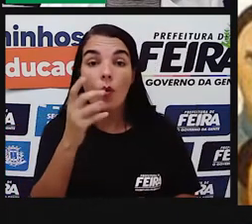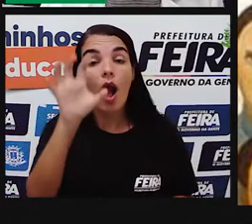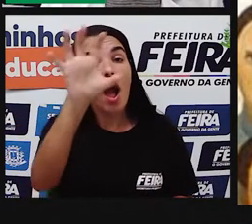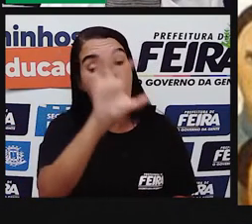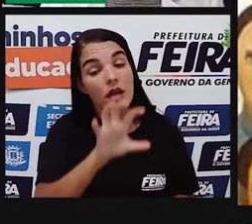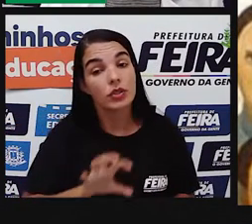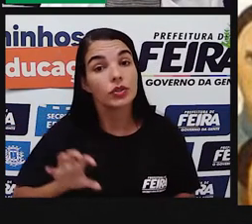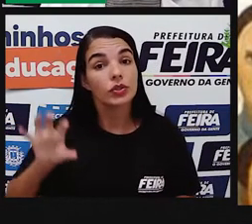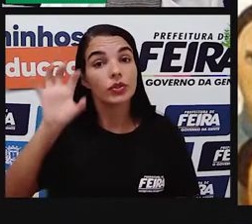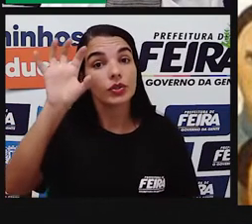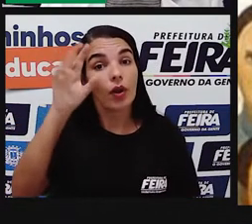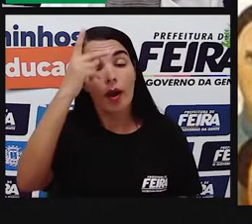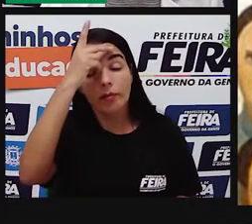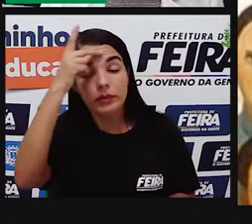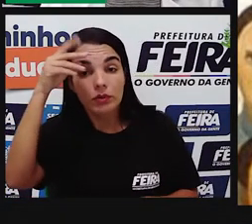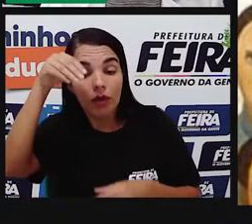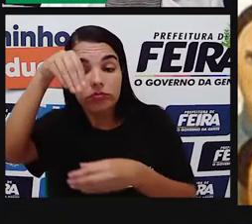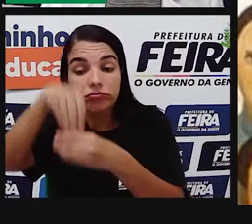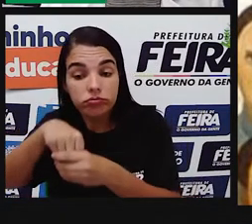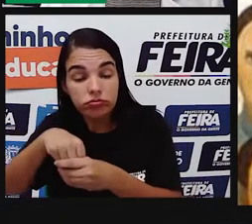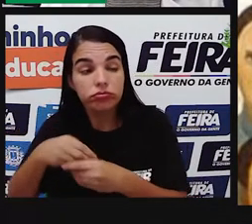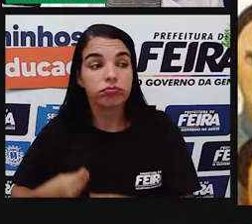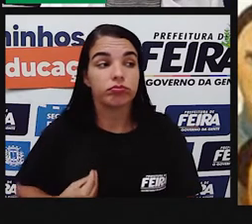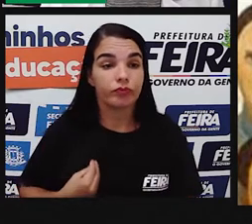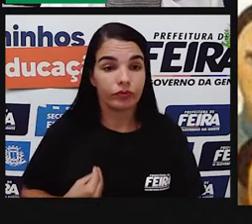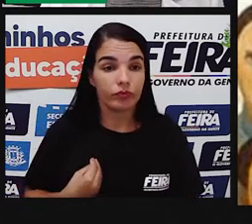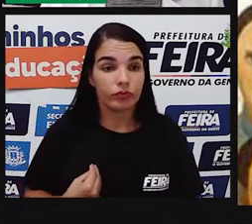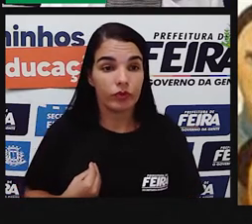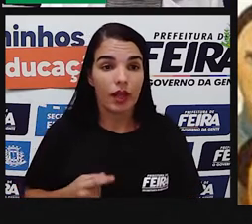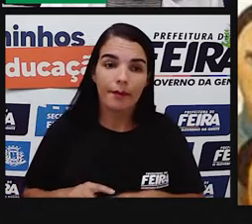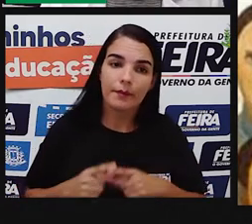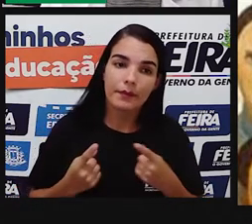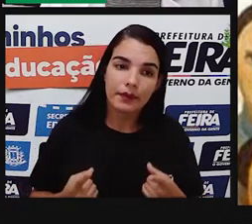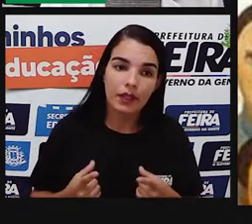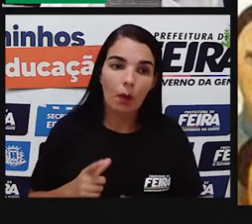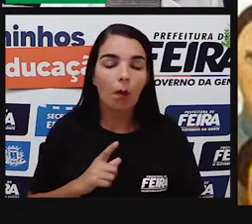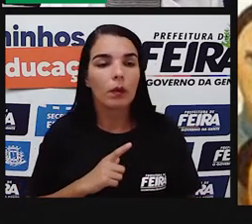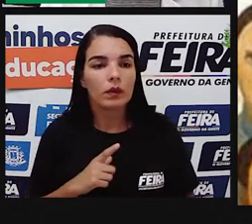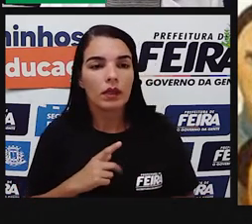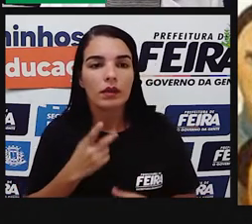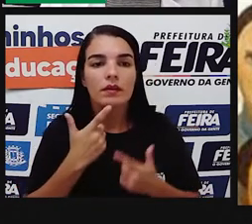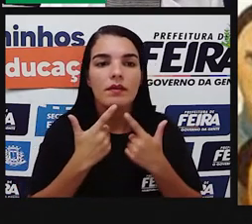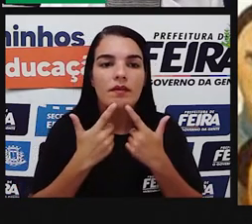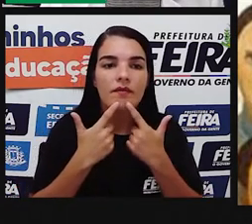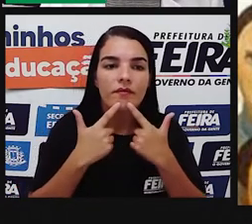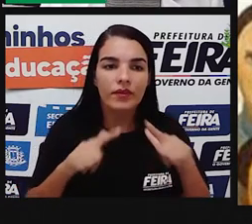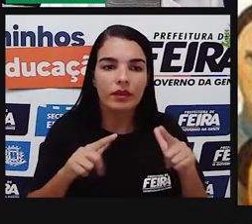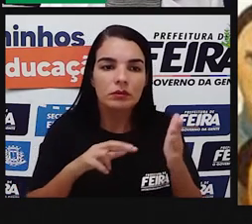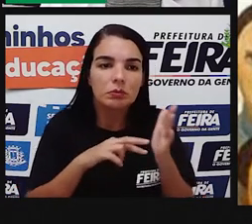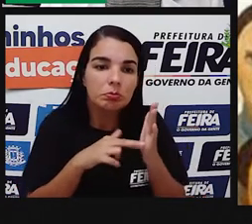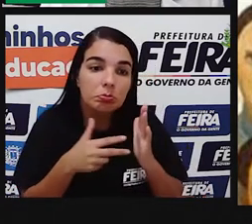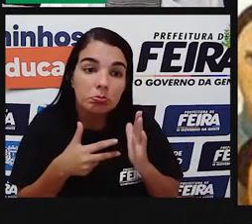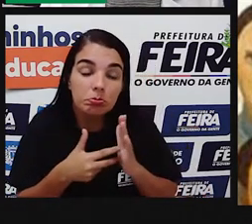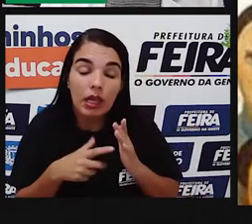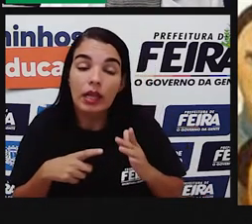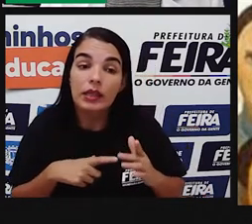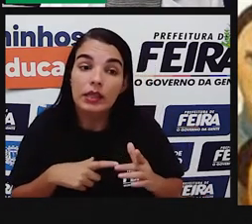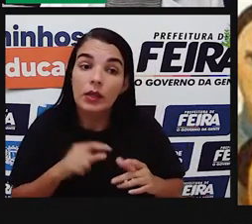social está envolvido. Então, as variantes linguísticas, ela depende de